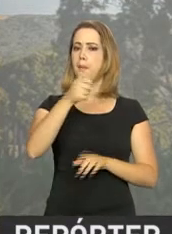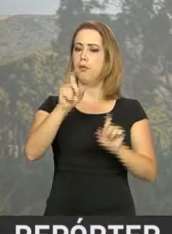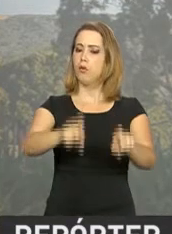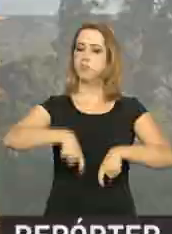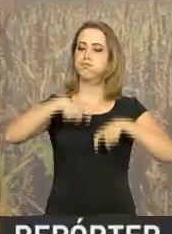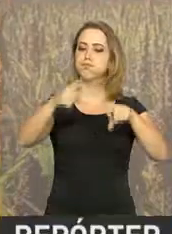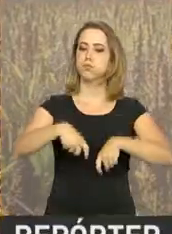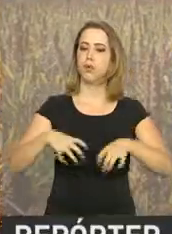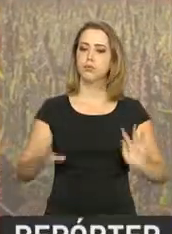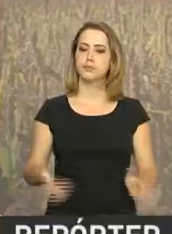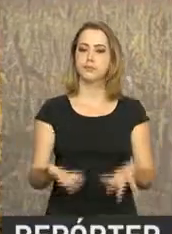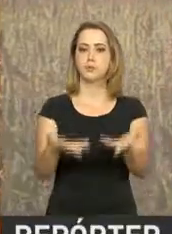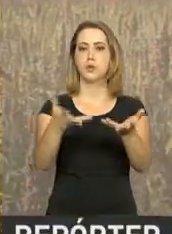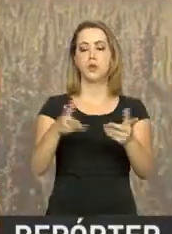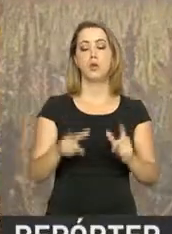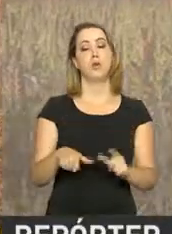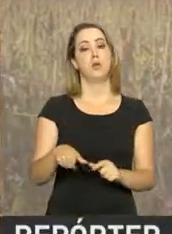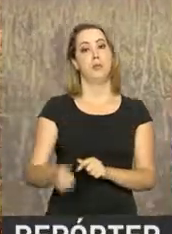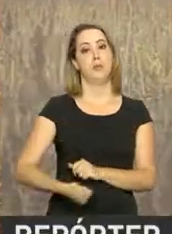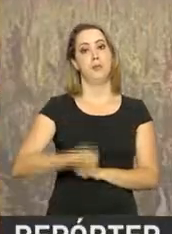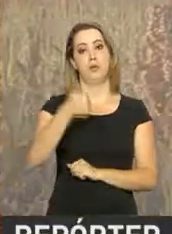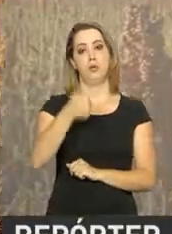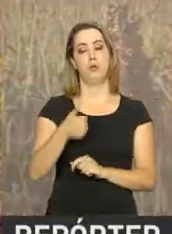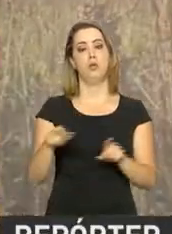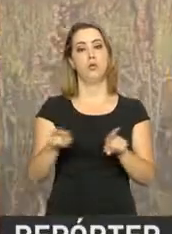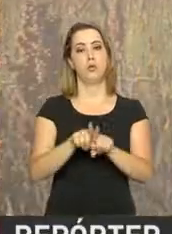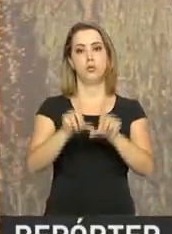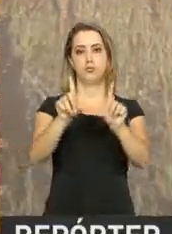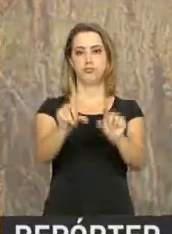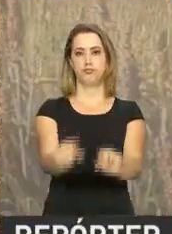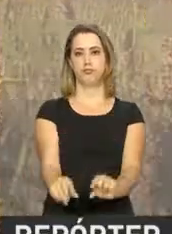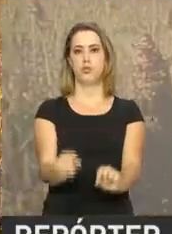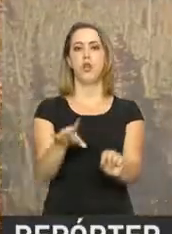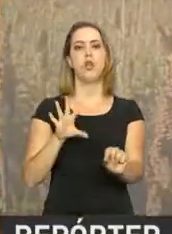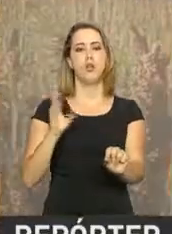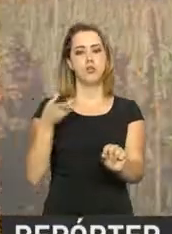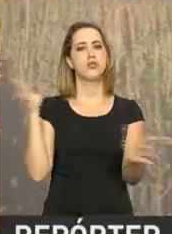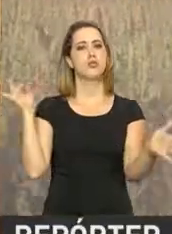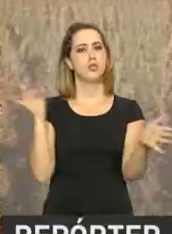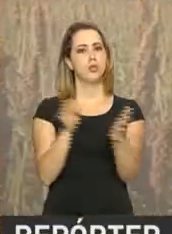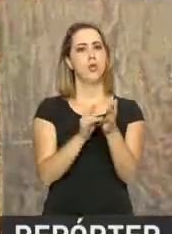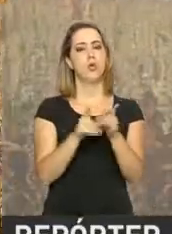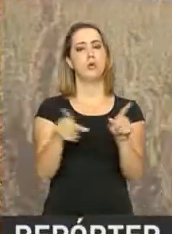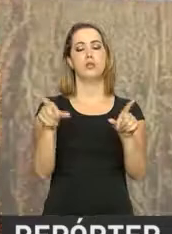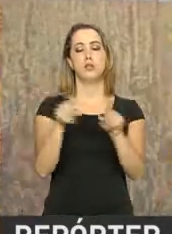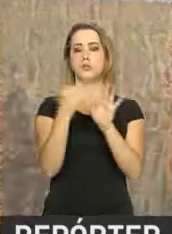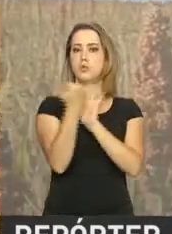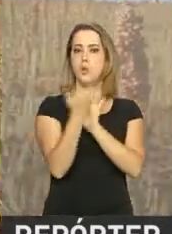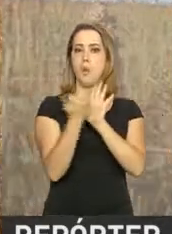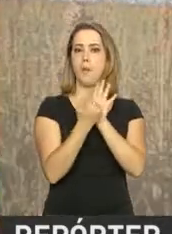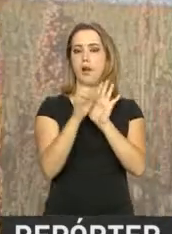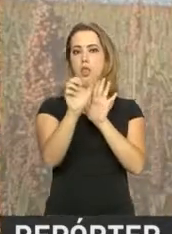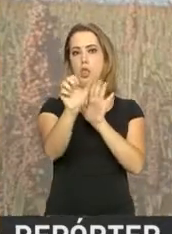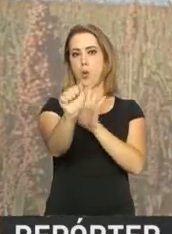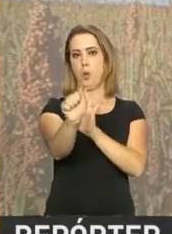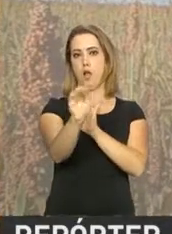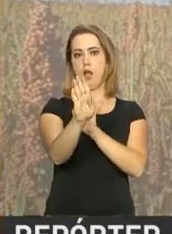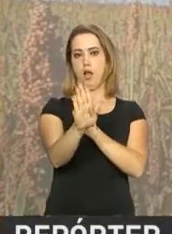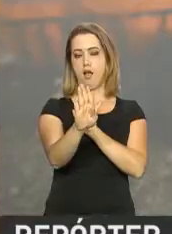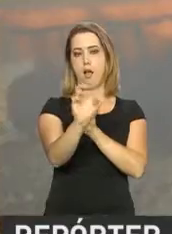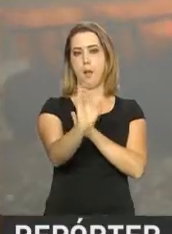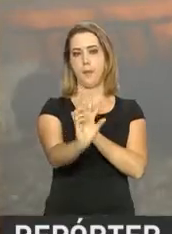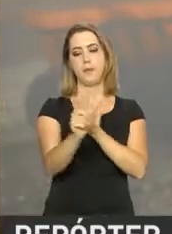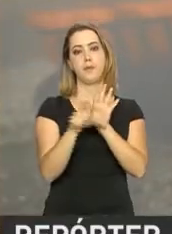custo baixo isso já é realidade para muitos produtores rurais do brasil graças ao plano abc de agropecuária de baixo carbono